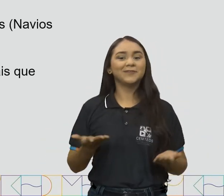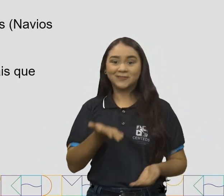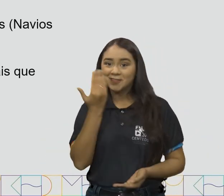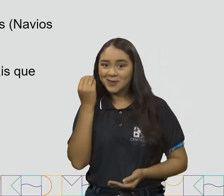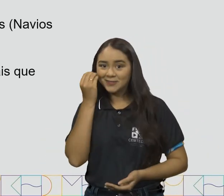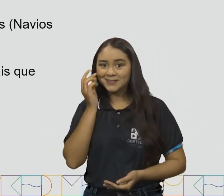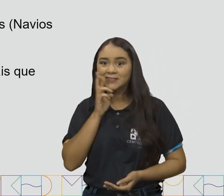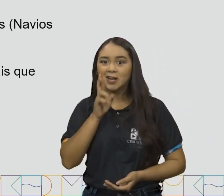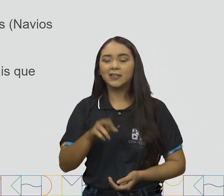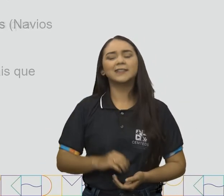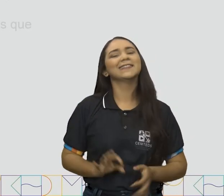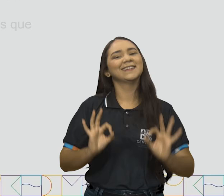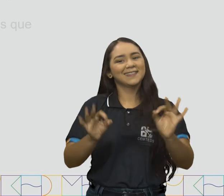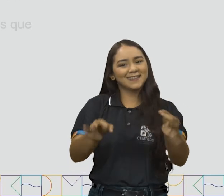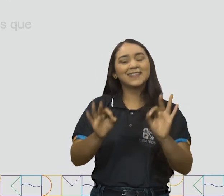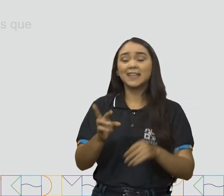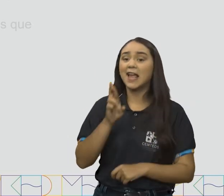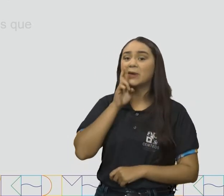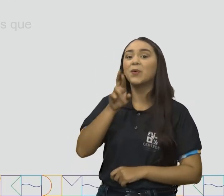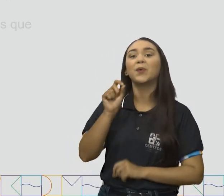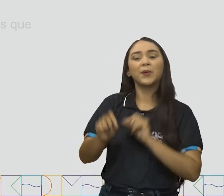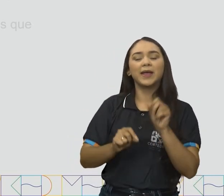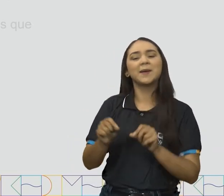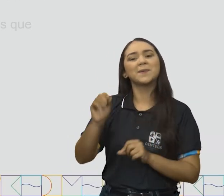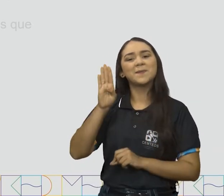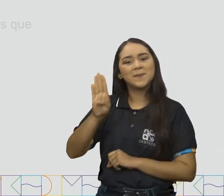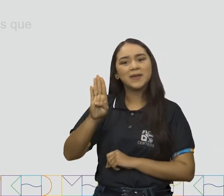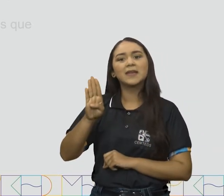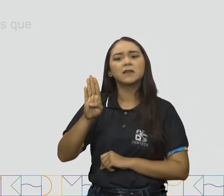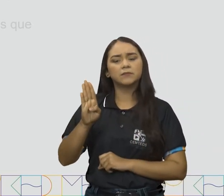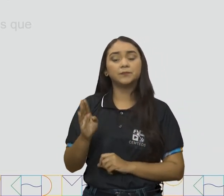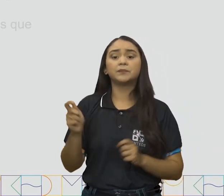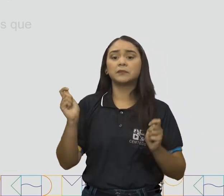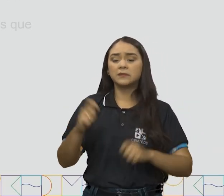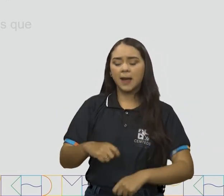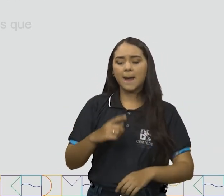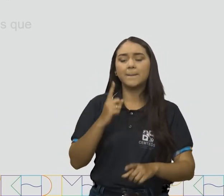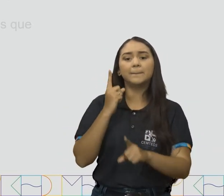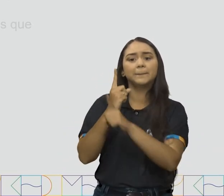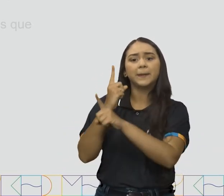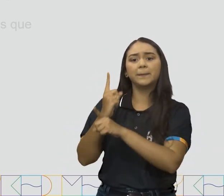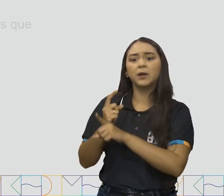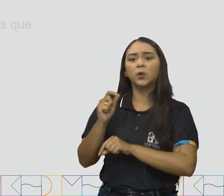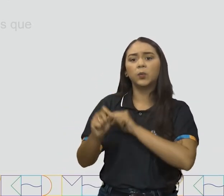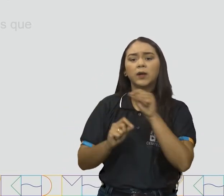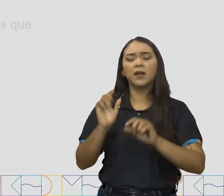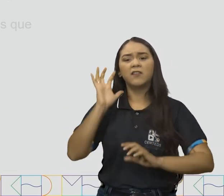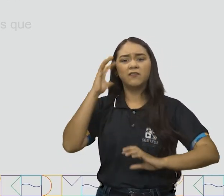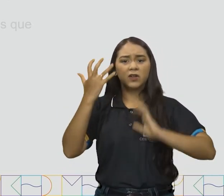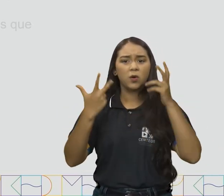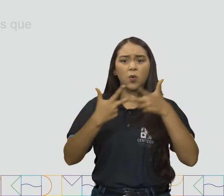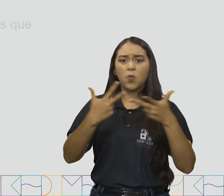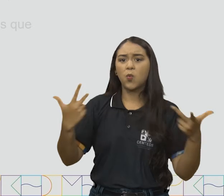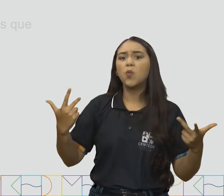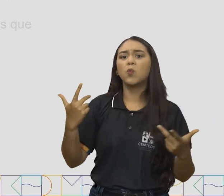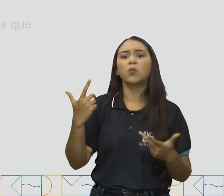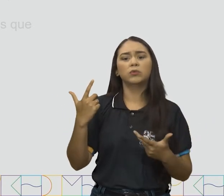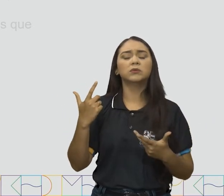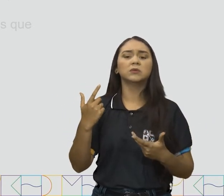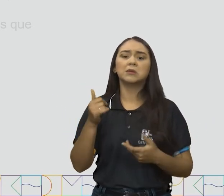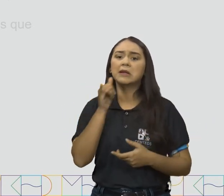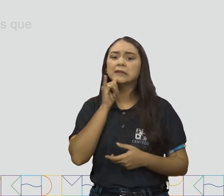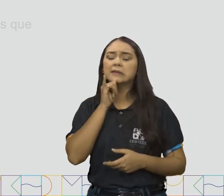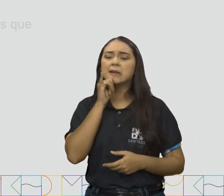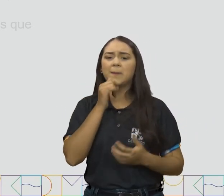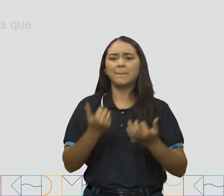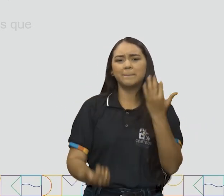D? Vamos lá? Isso mesmo, a resposta correta é a letra B. Podemos identificar vários fenômenos naturais que ocorrem na